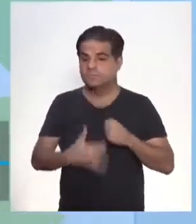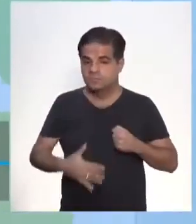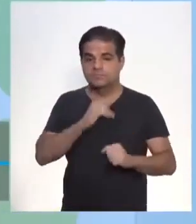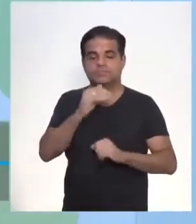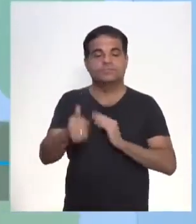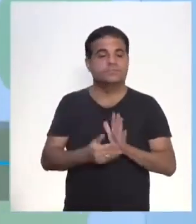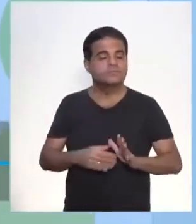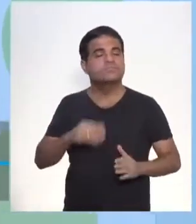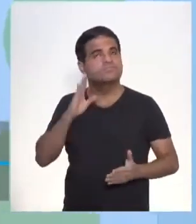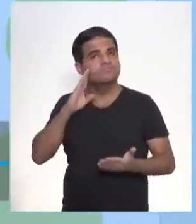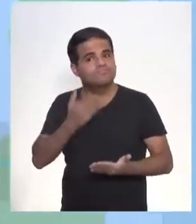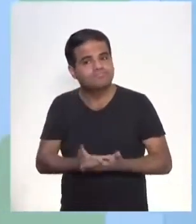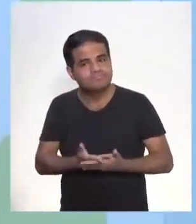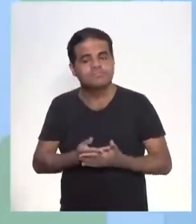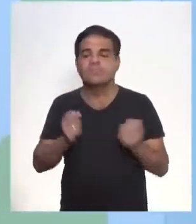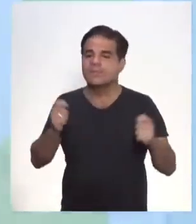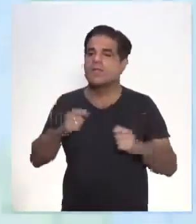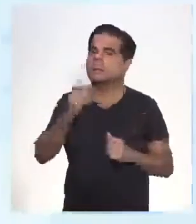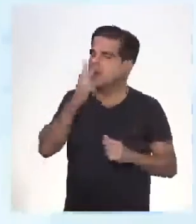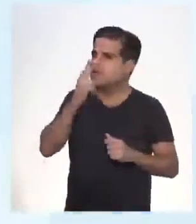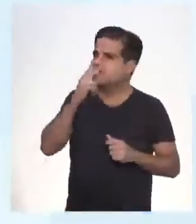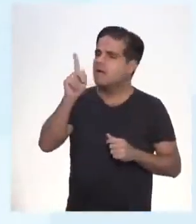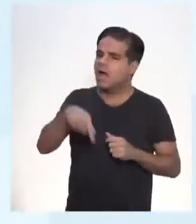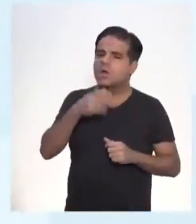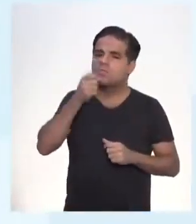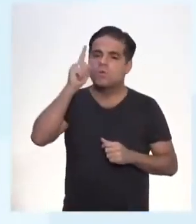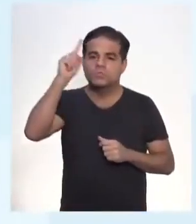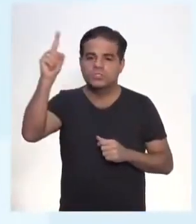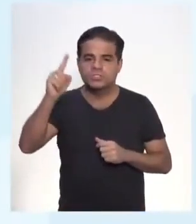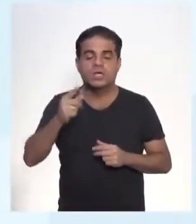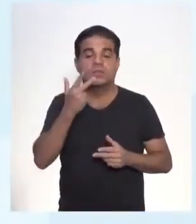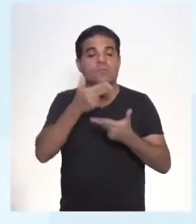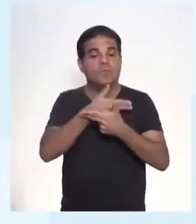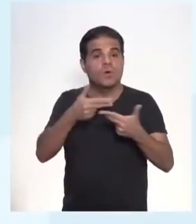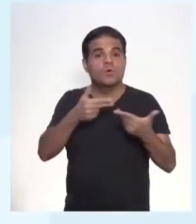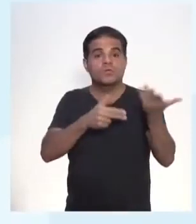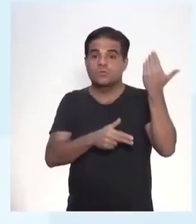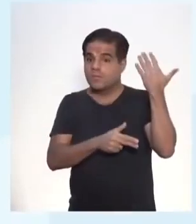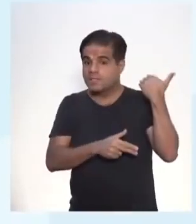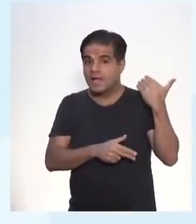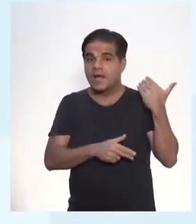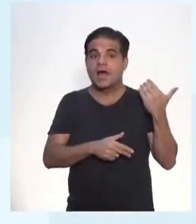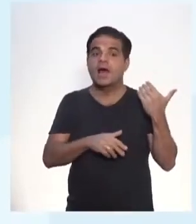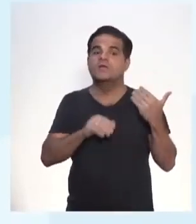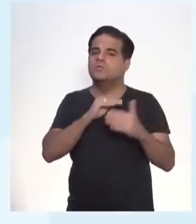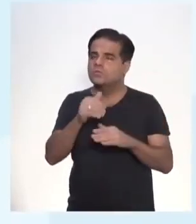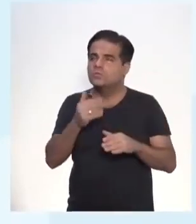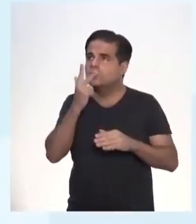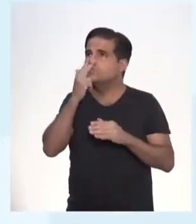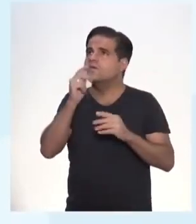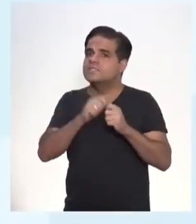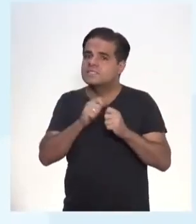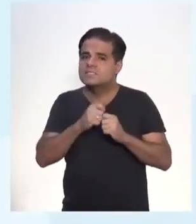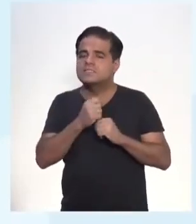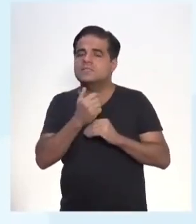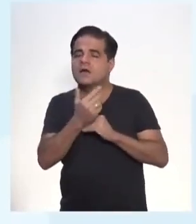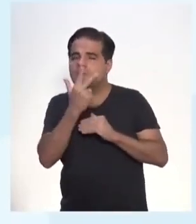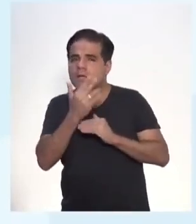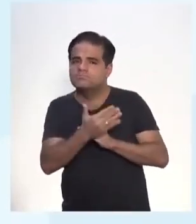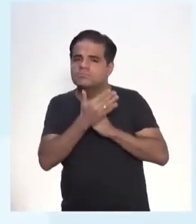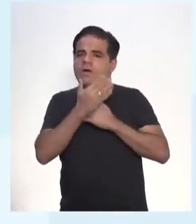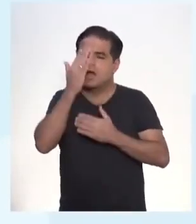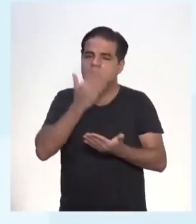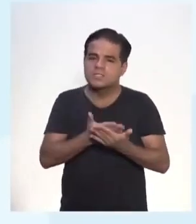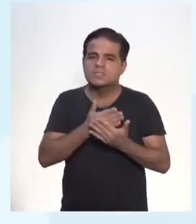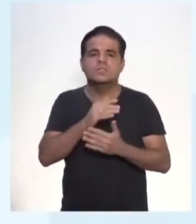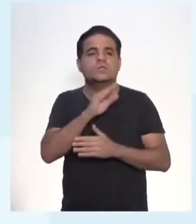tudo fazia crer que seria um bom dia. Já estamos falando de algo do passado, né? Tudo fazia crer que seria um bom dia. Só que ele colocou,